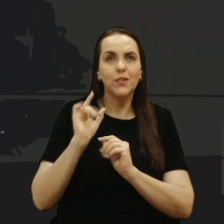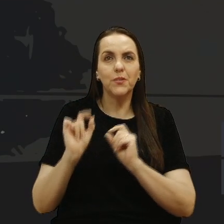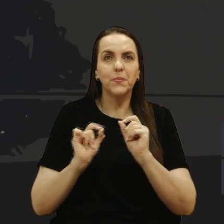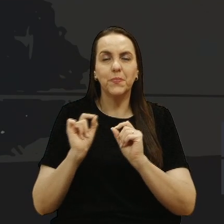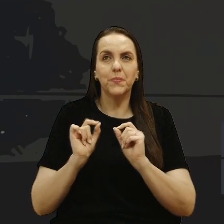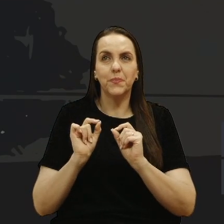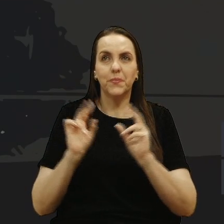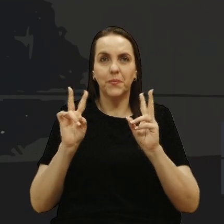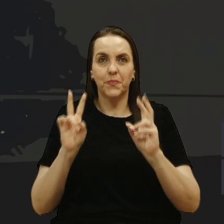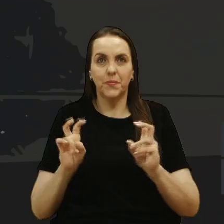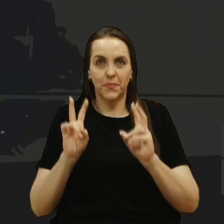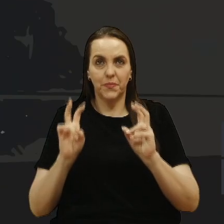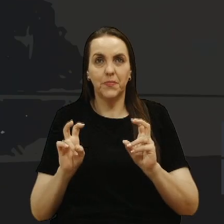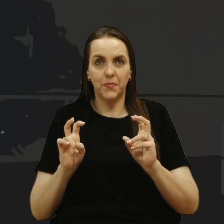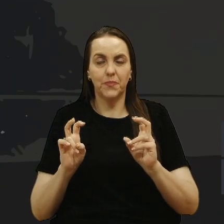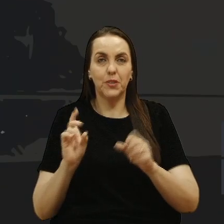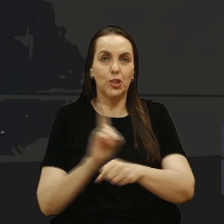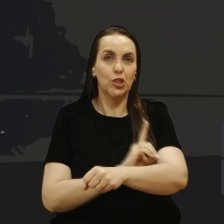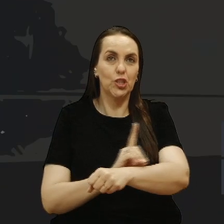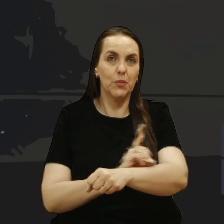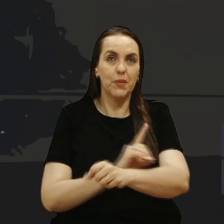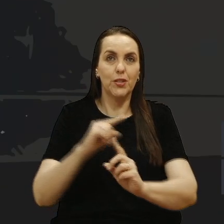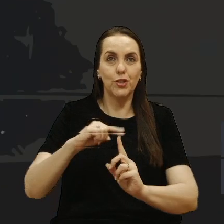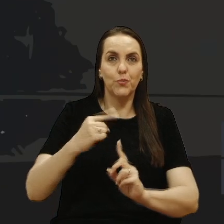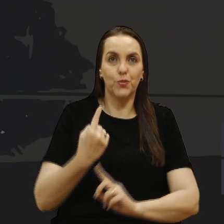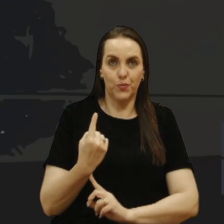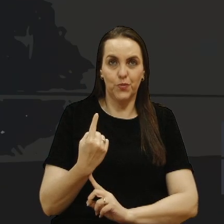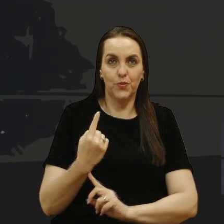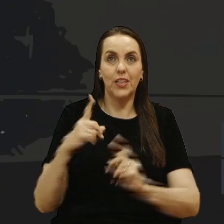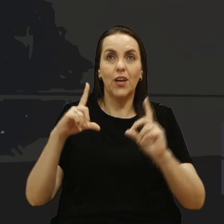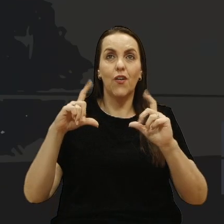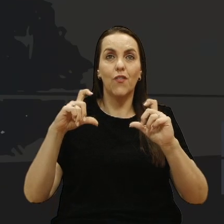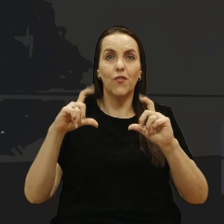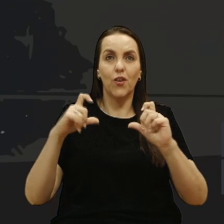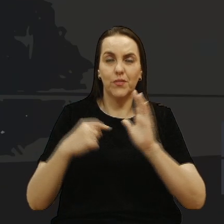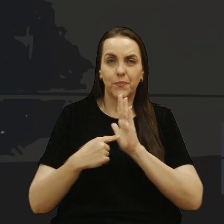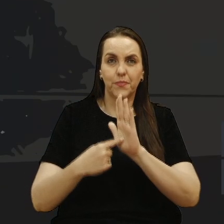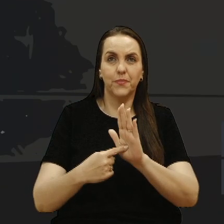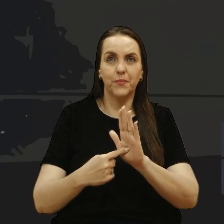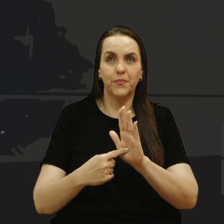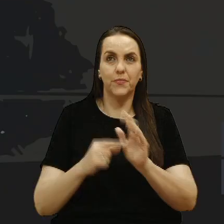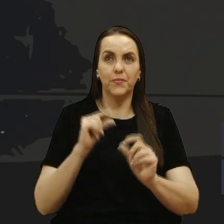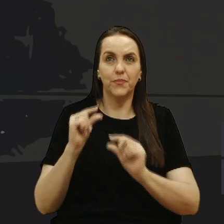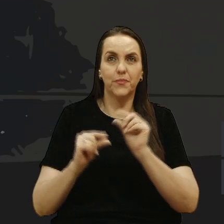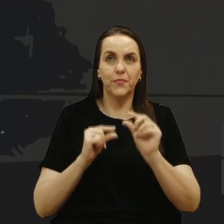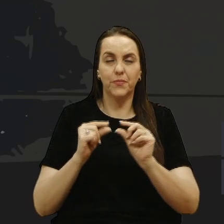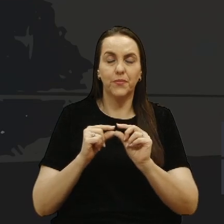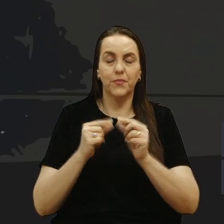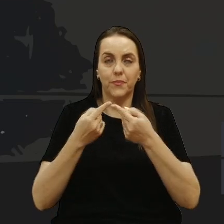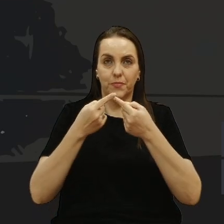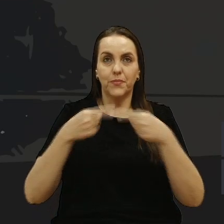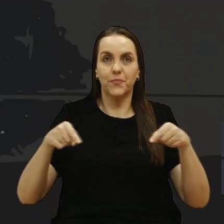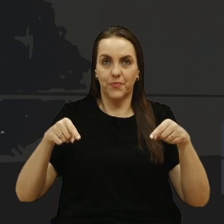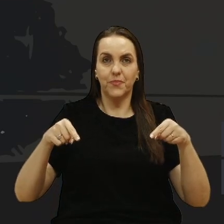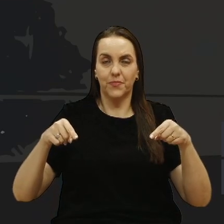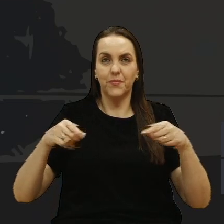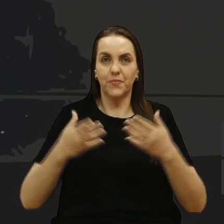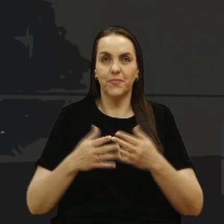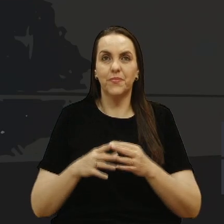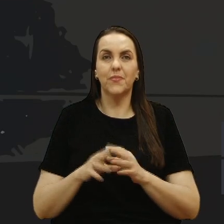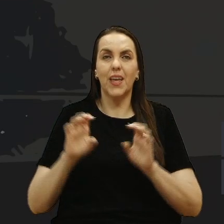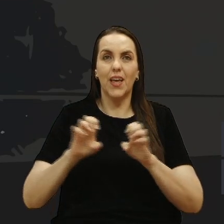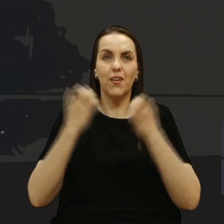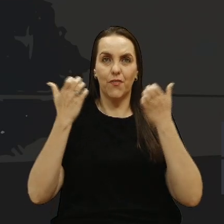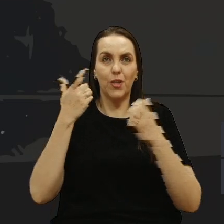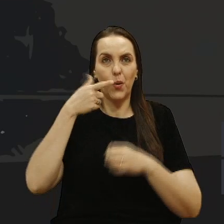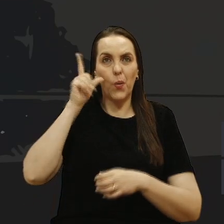essa questão do diabetes tipo 1. Então, essas fotos mostram um pouquinho da cerimônia ontem, né, de